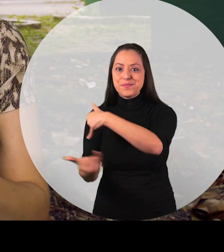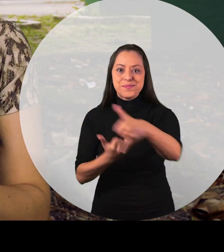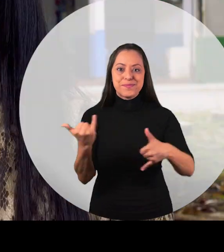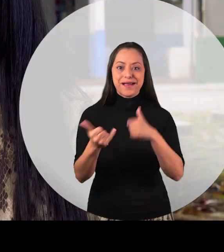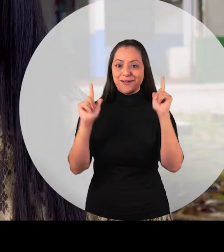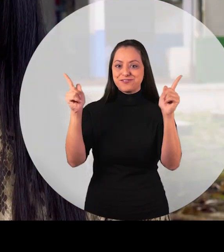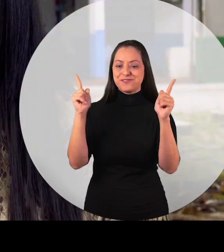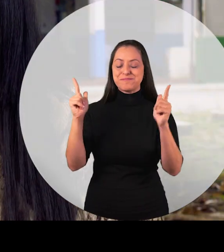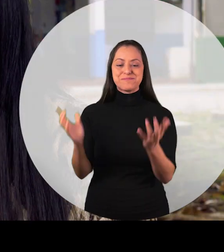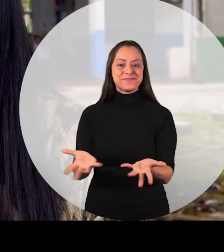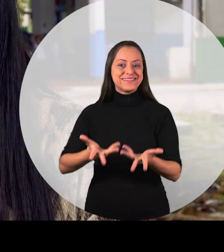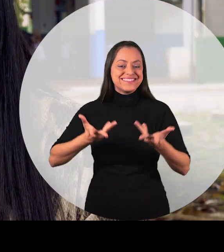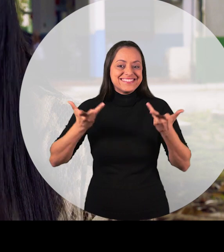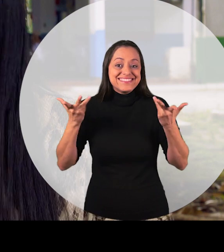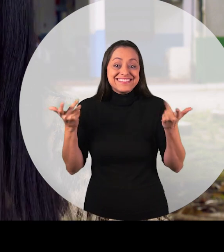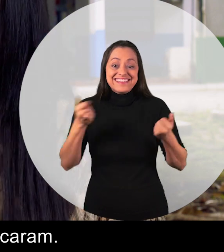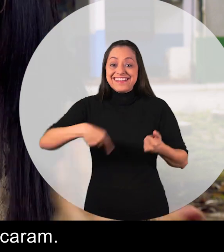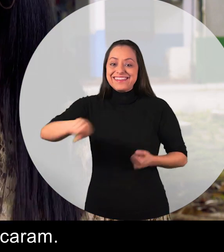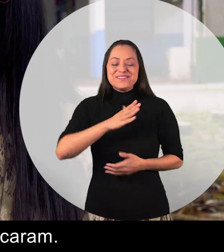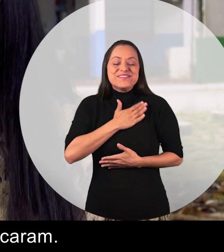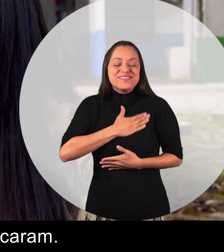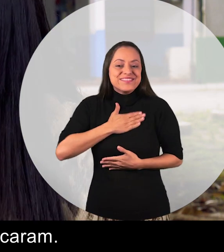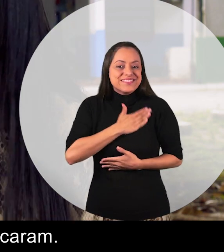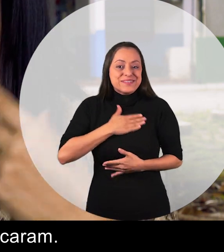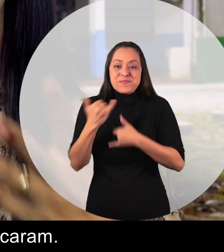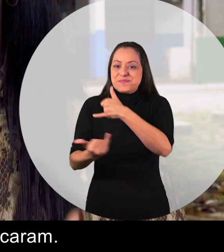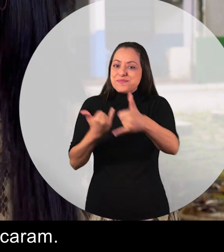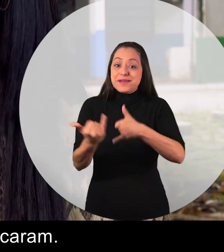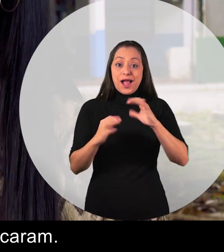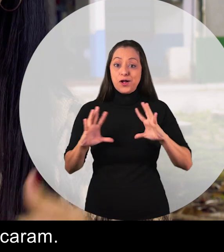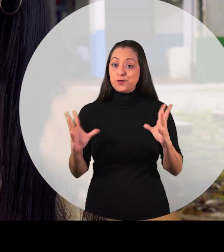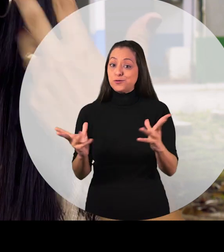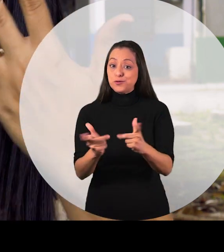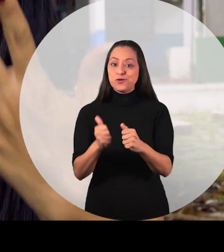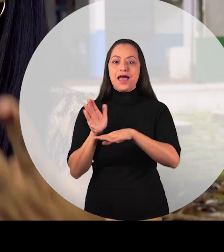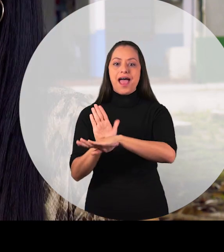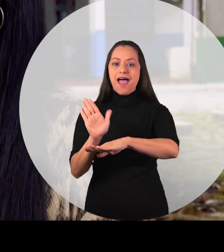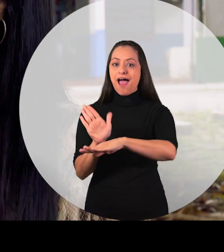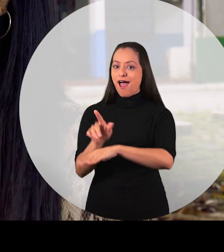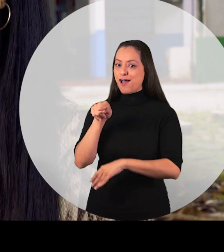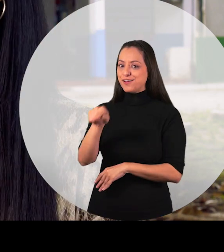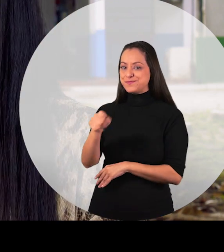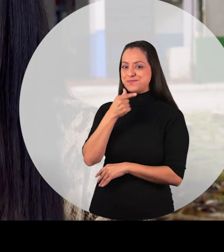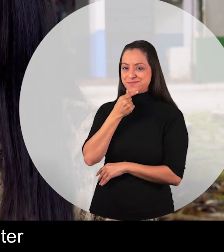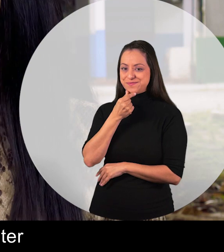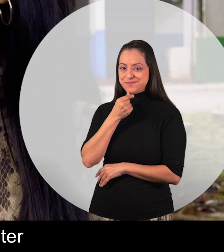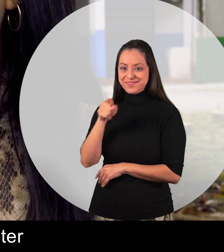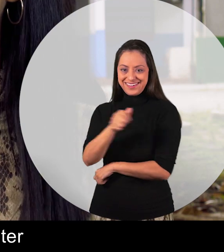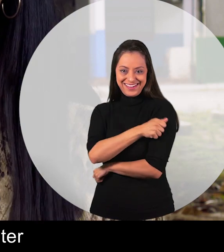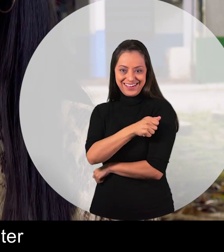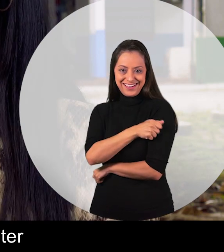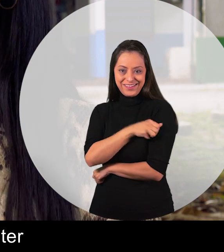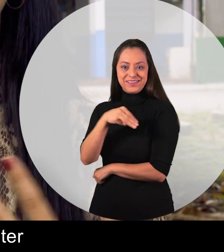dele, foi maravilhoso. Eles super curtiram, eles super brincaram, todos ajudaram o Maurício, eles